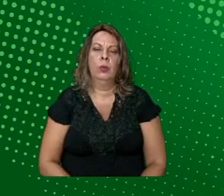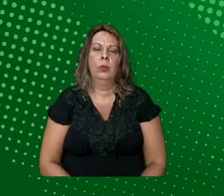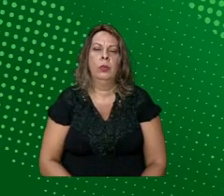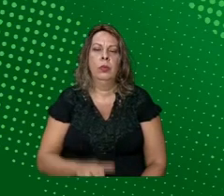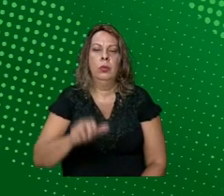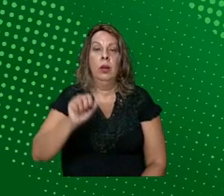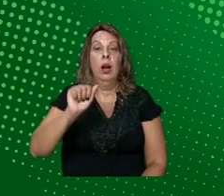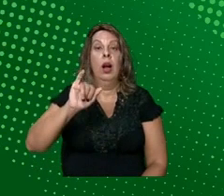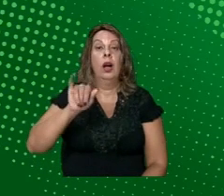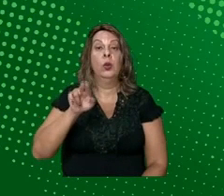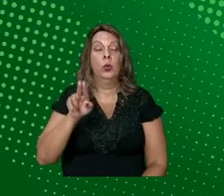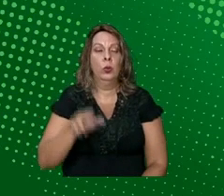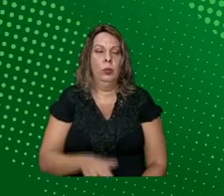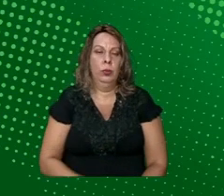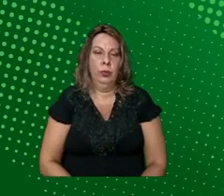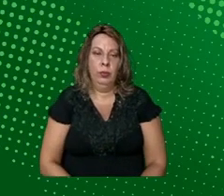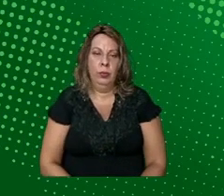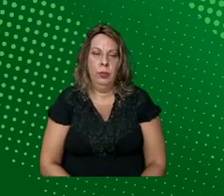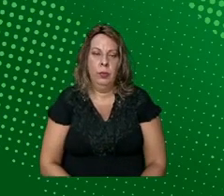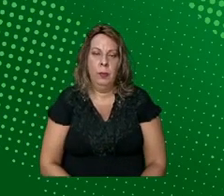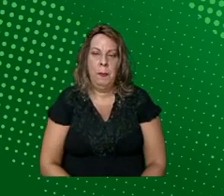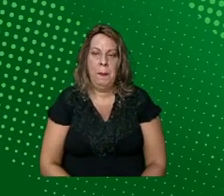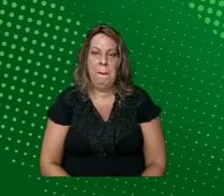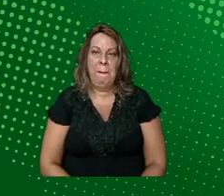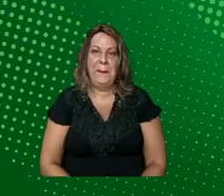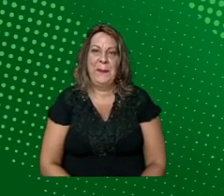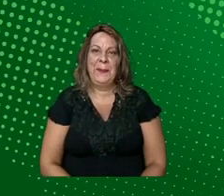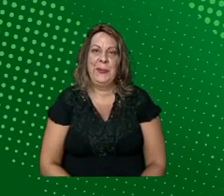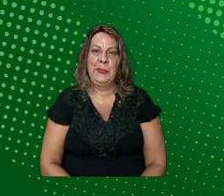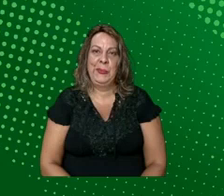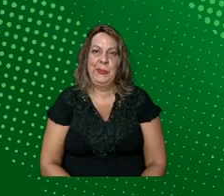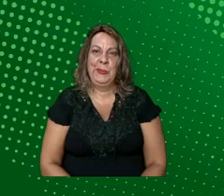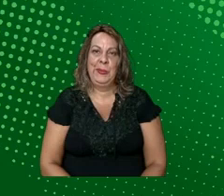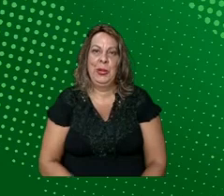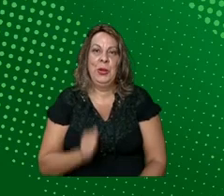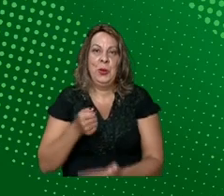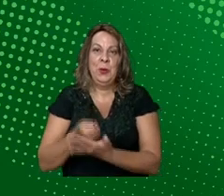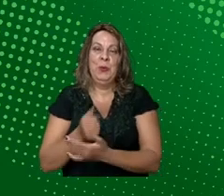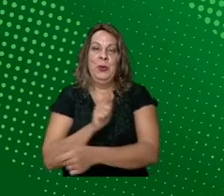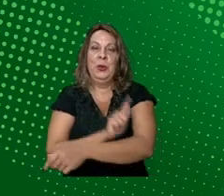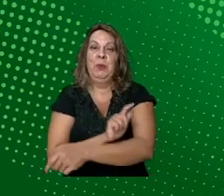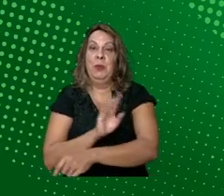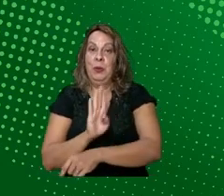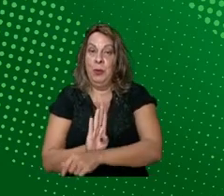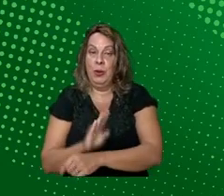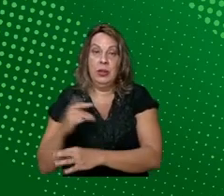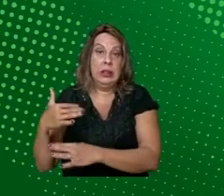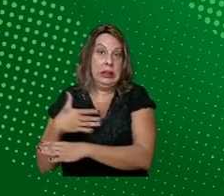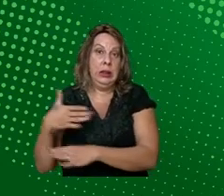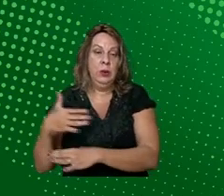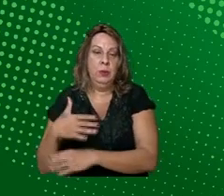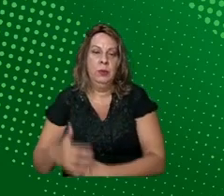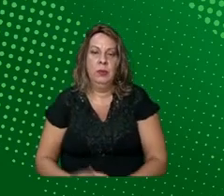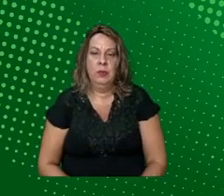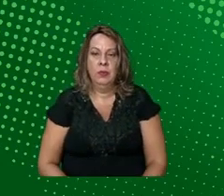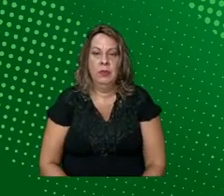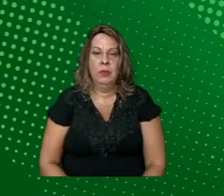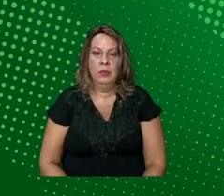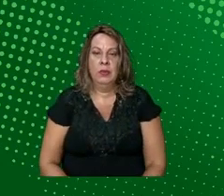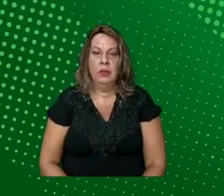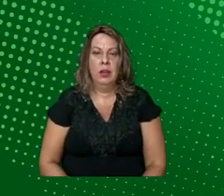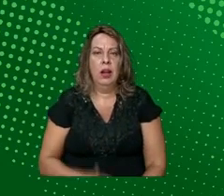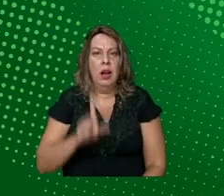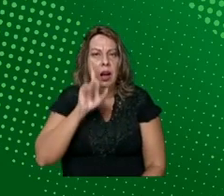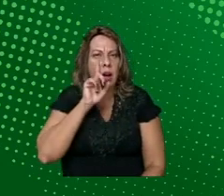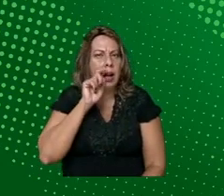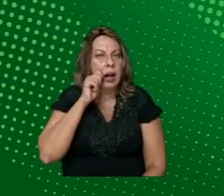é. Graciele, viu que descoberta? G. Barbosa Atacado Centro. Nunca ouvi alguém falando ouvi de Aracaju. Nunca falar